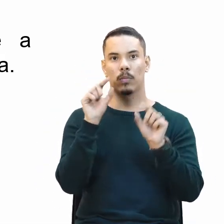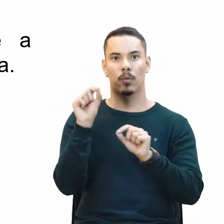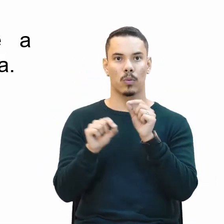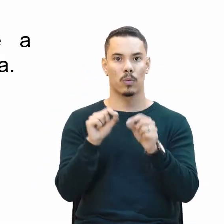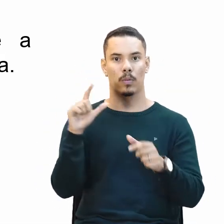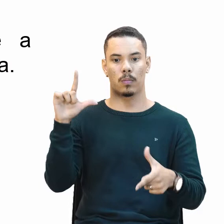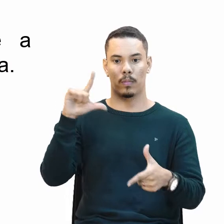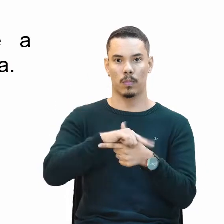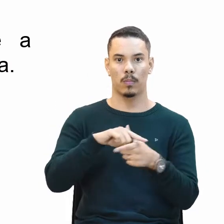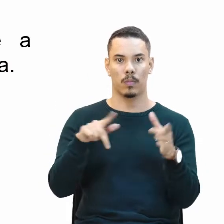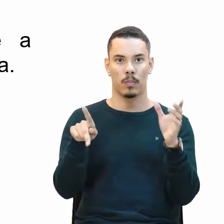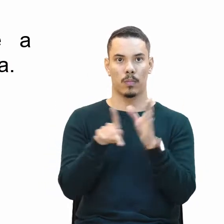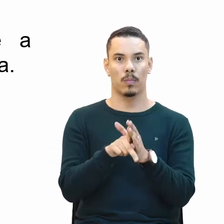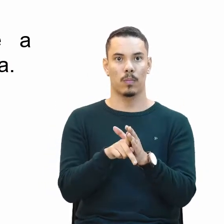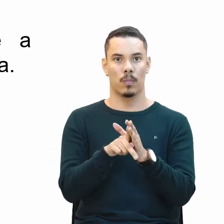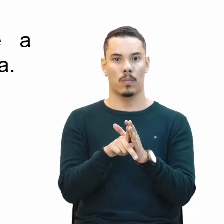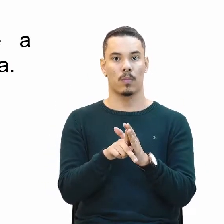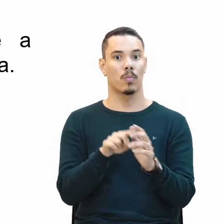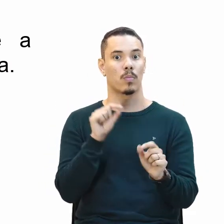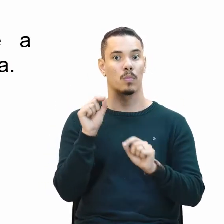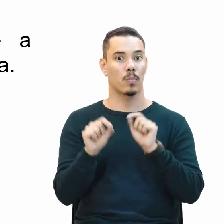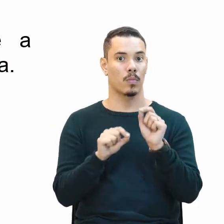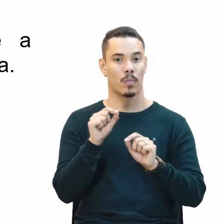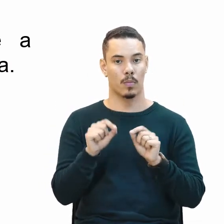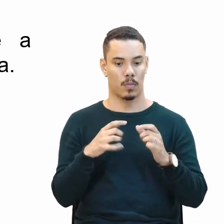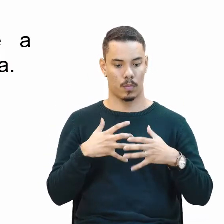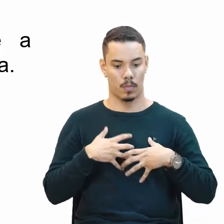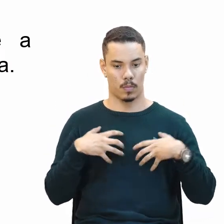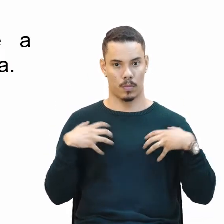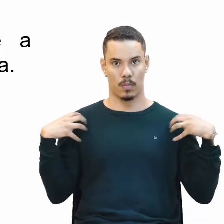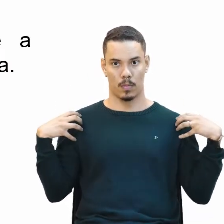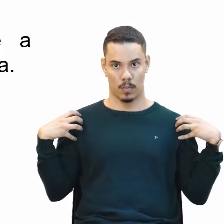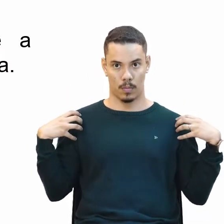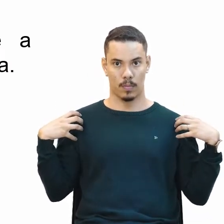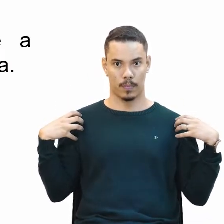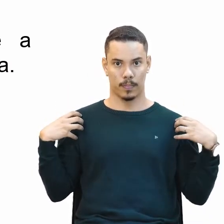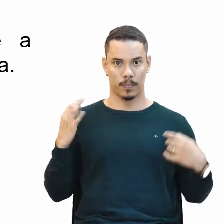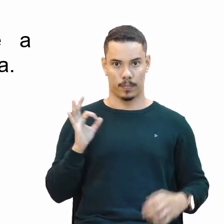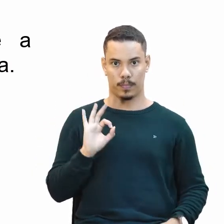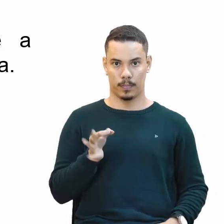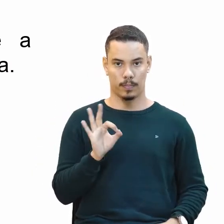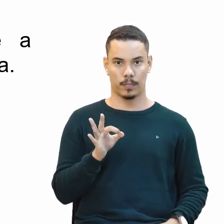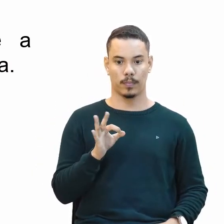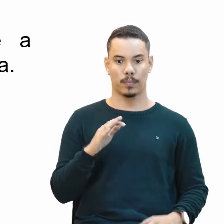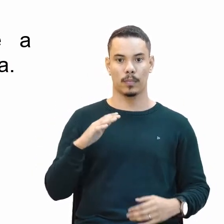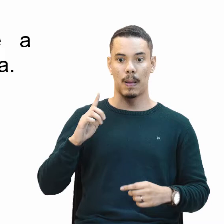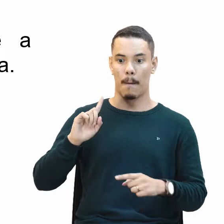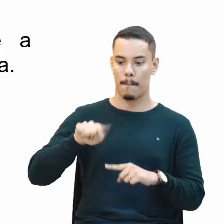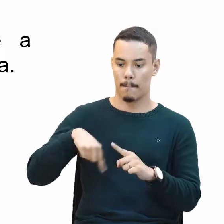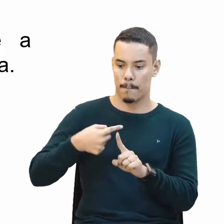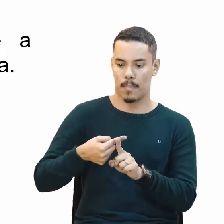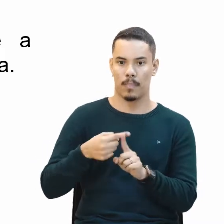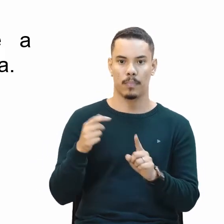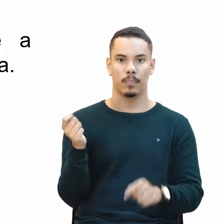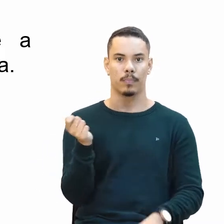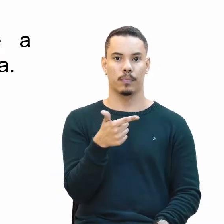metafísica platônica. Metafísica significa além da física,